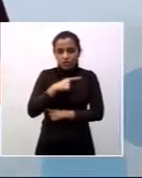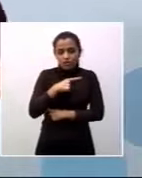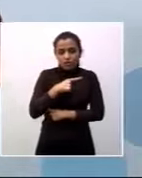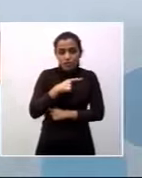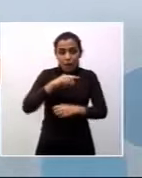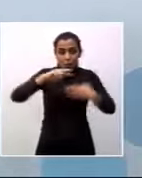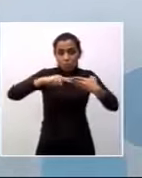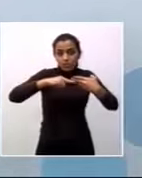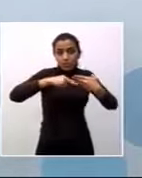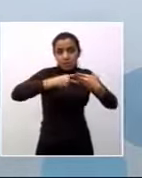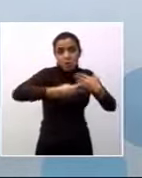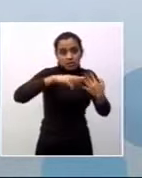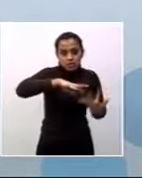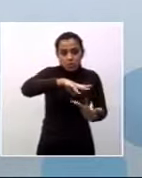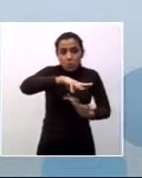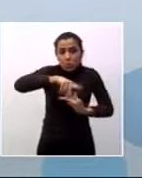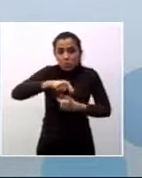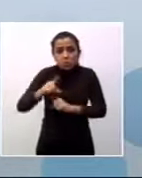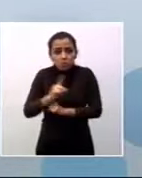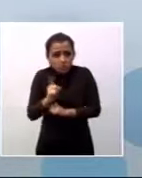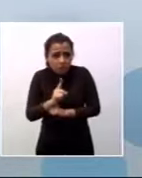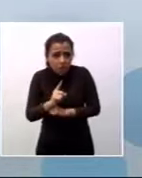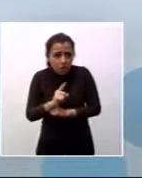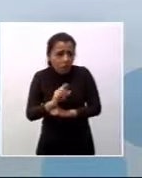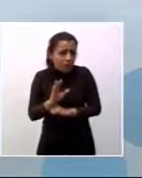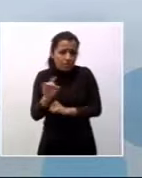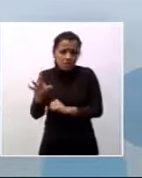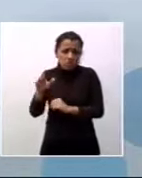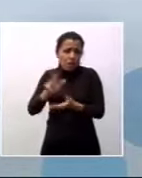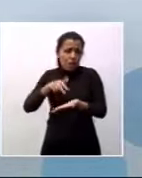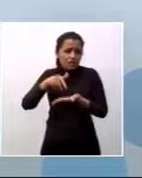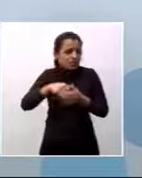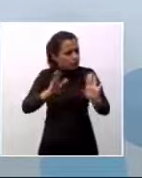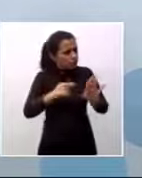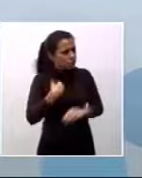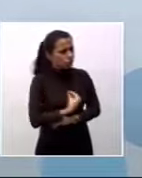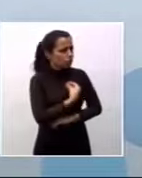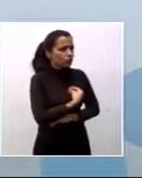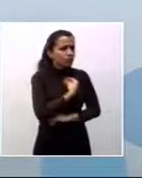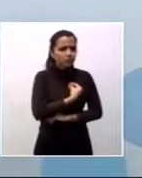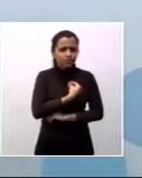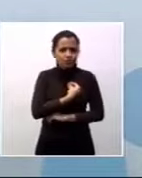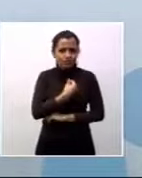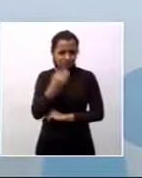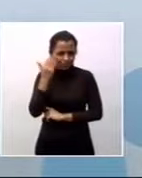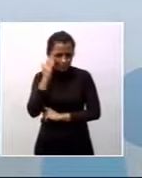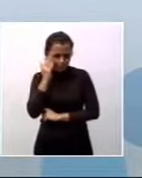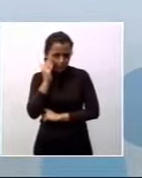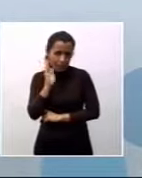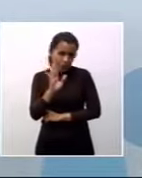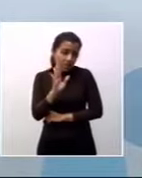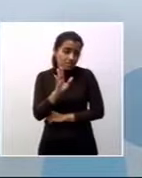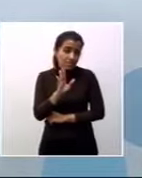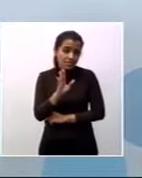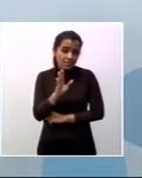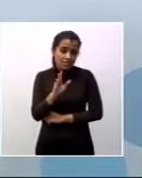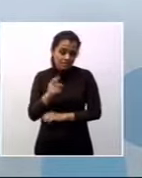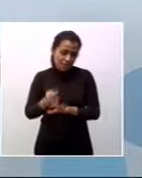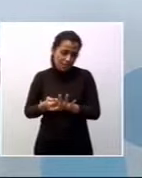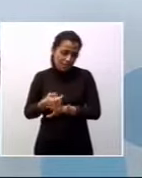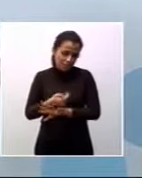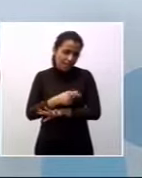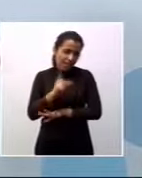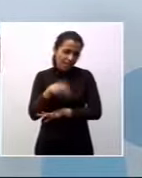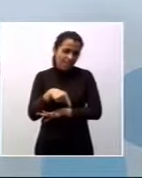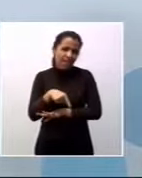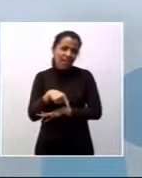ruim na vida de alguém que ele só apareceu foram gente corrido mas é uma coisa ruim tá então essas fake news elas